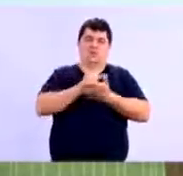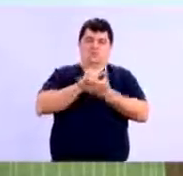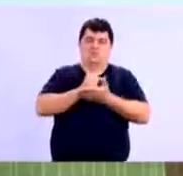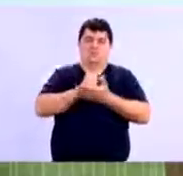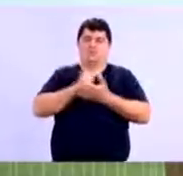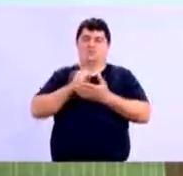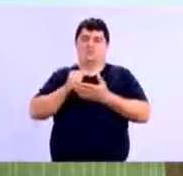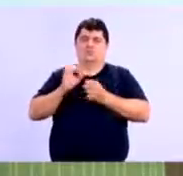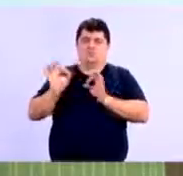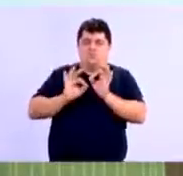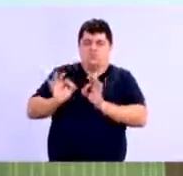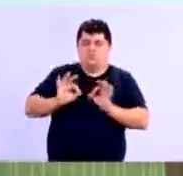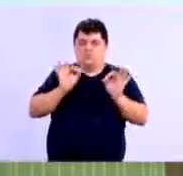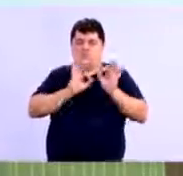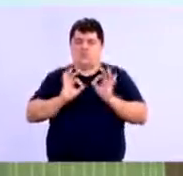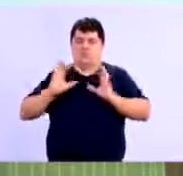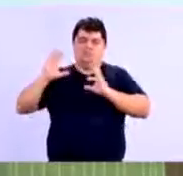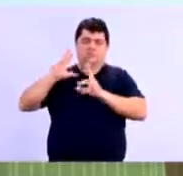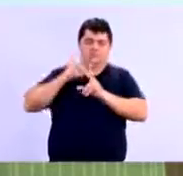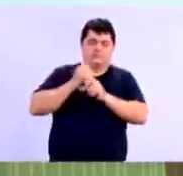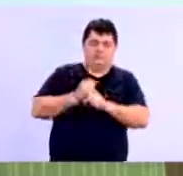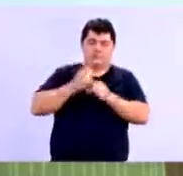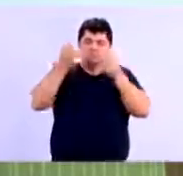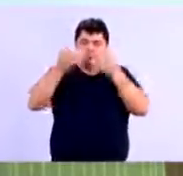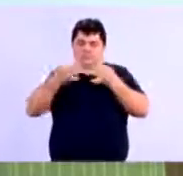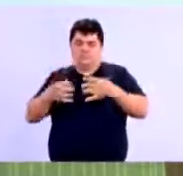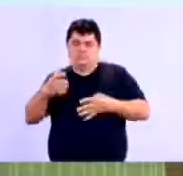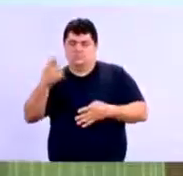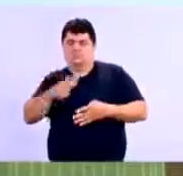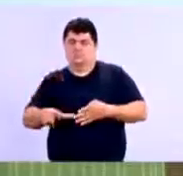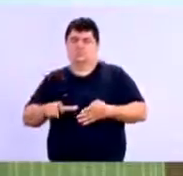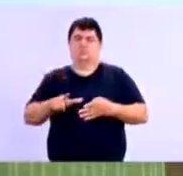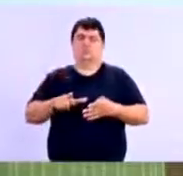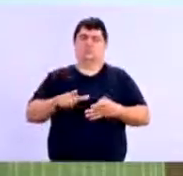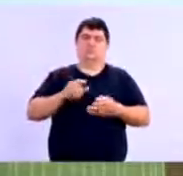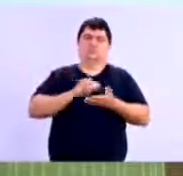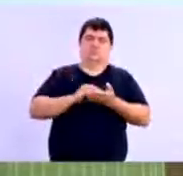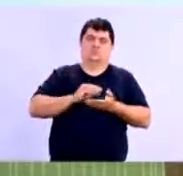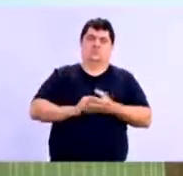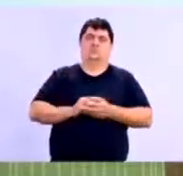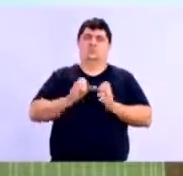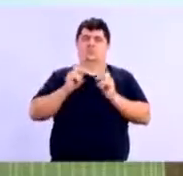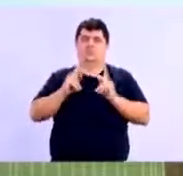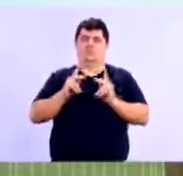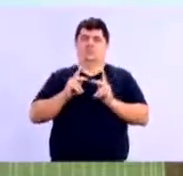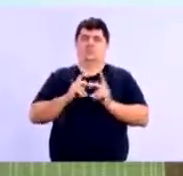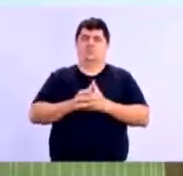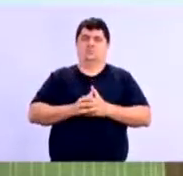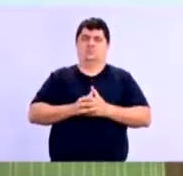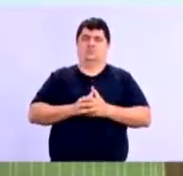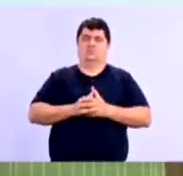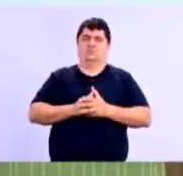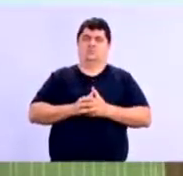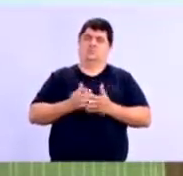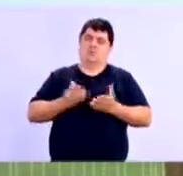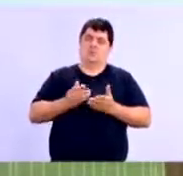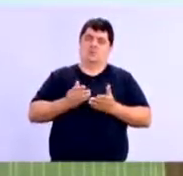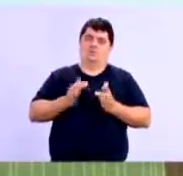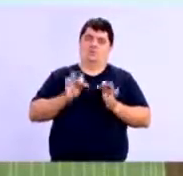a tocar em algum assunto que não está bem explicado ou que não foi bem compreendido, ok? Então assim, ficamos